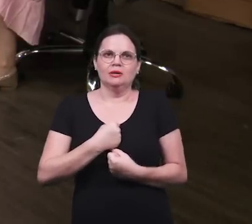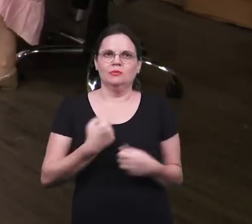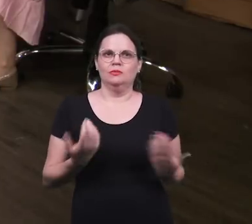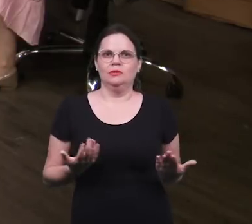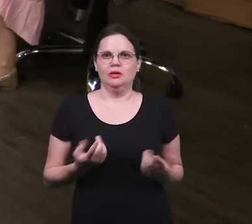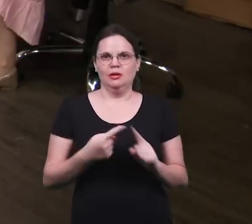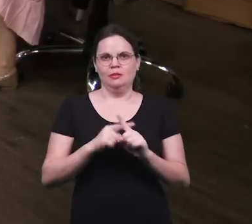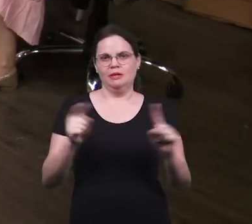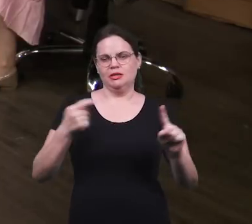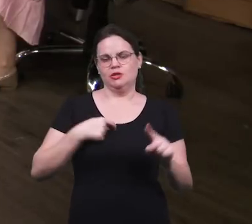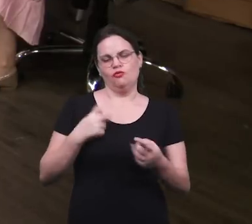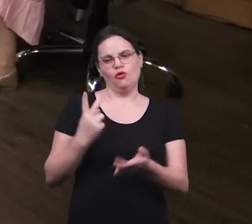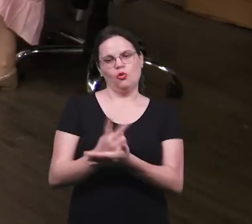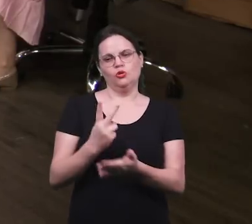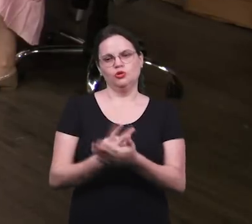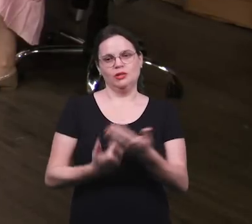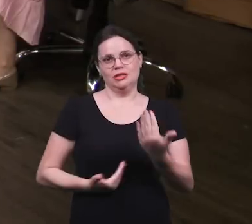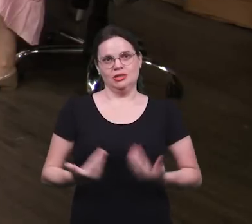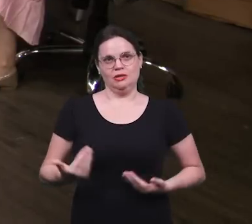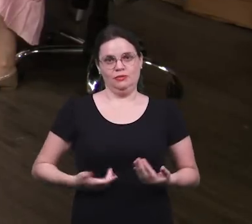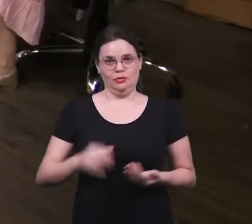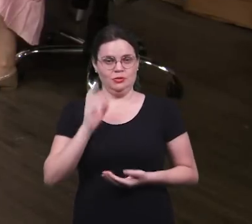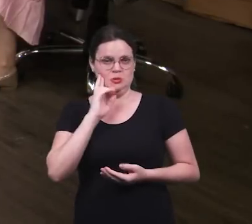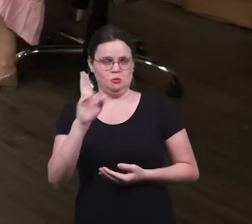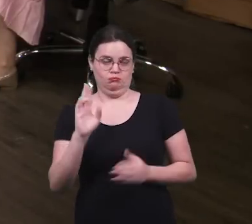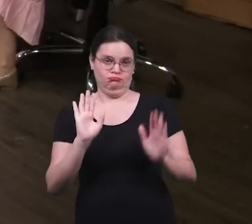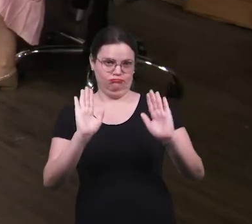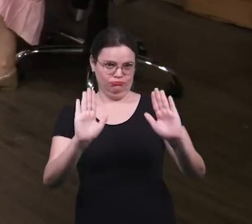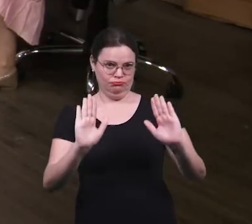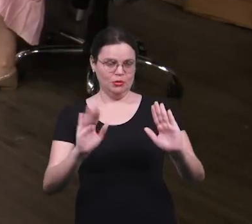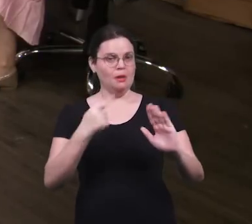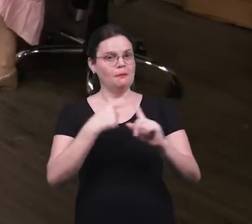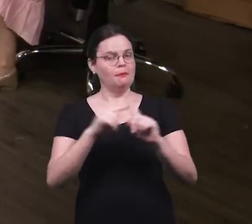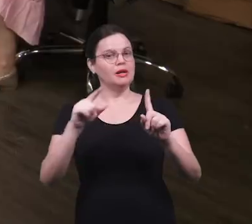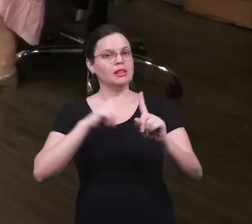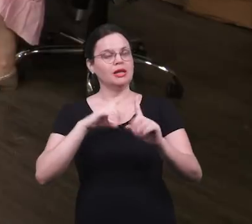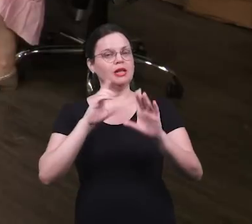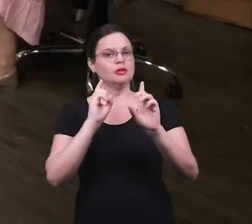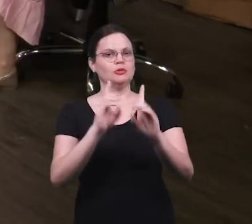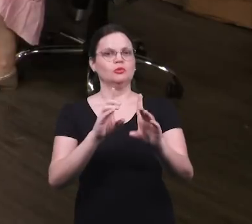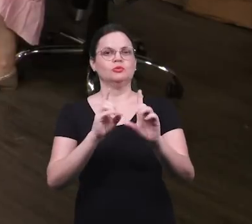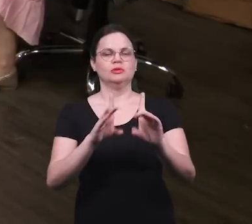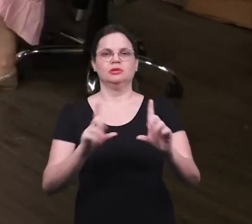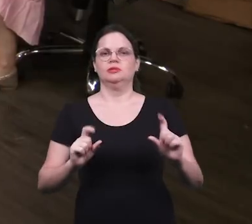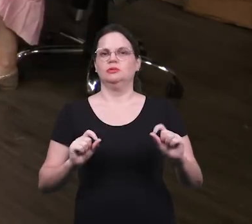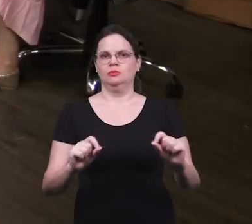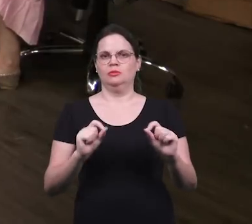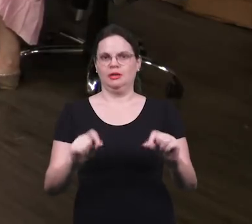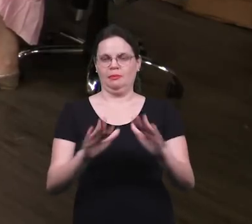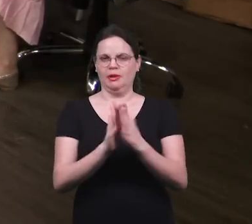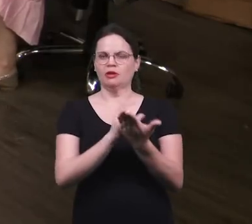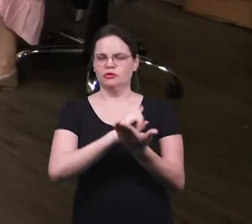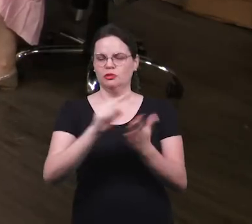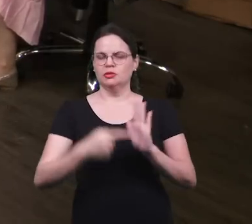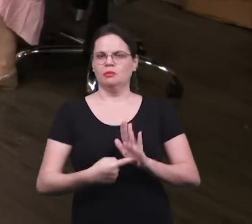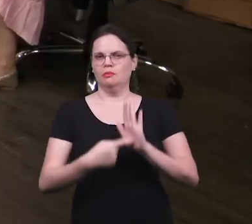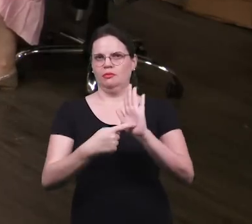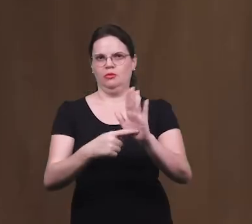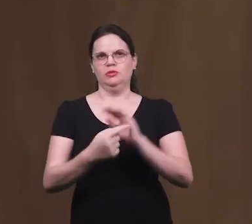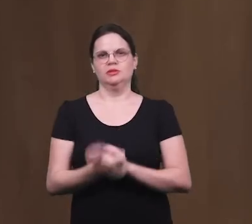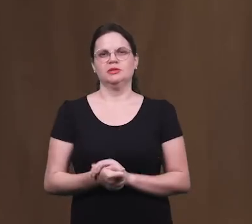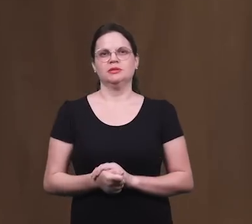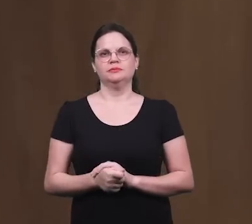vou continuar servindo ao Senhor normalmente. Mas a gente tem uma questão até doutrinária, porque a Bíblia ensina sobre isso. O que